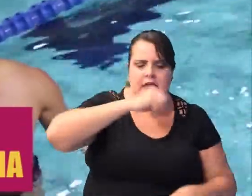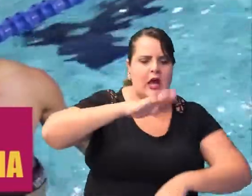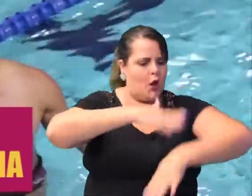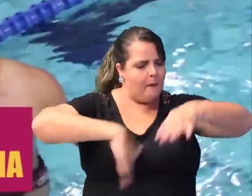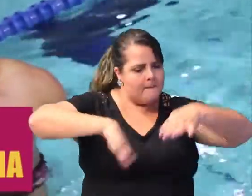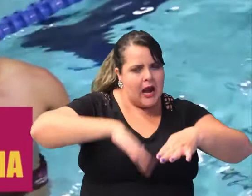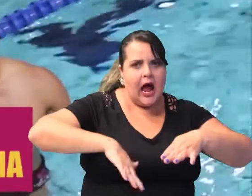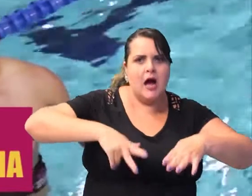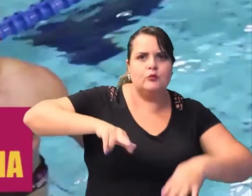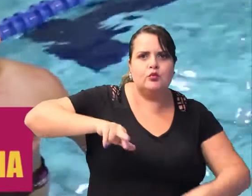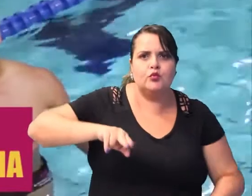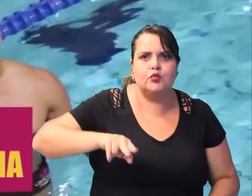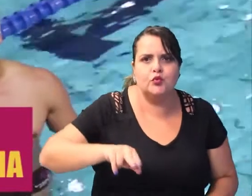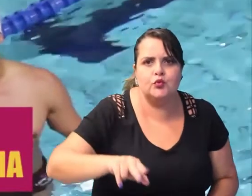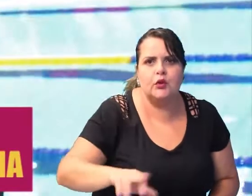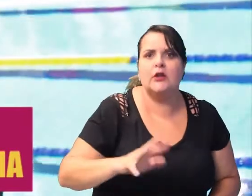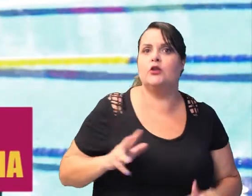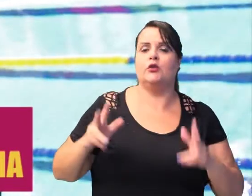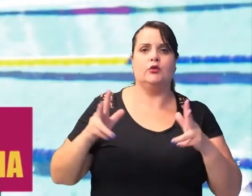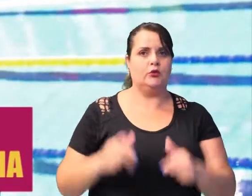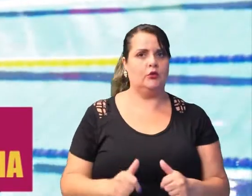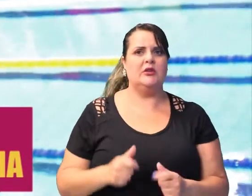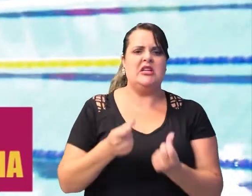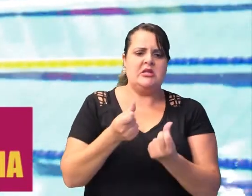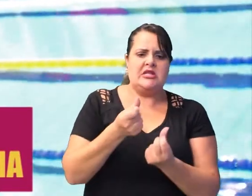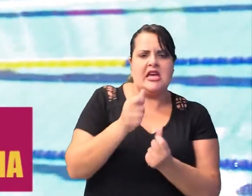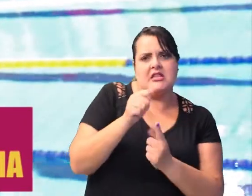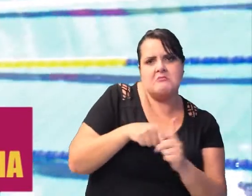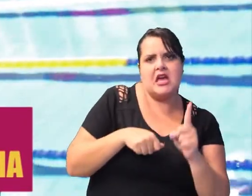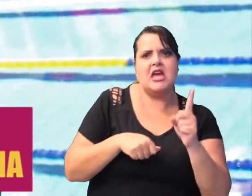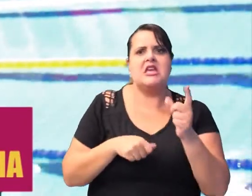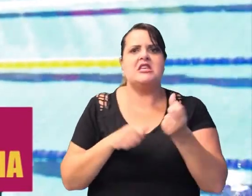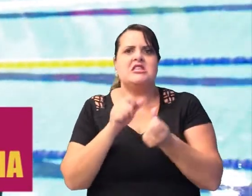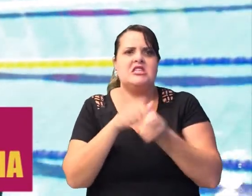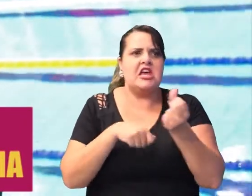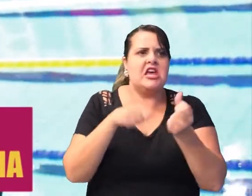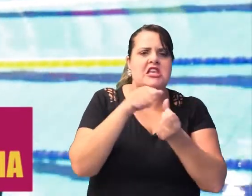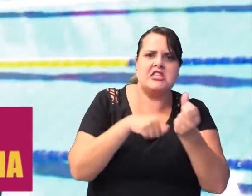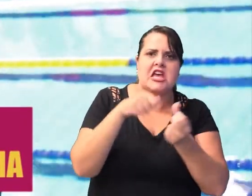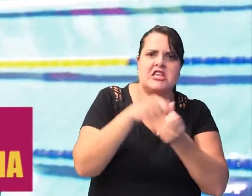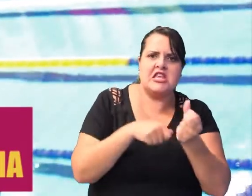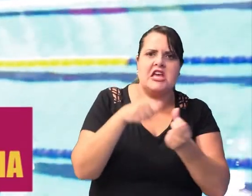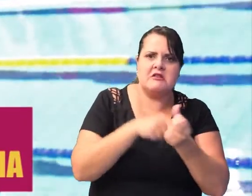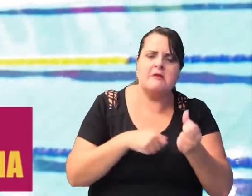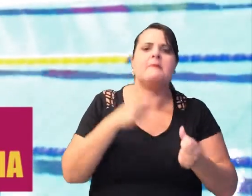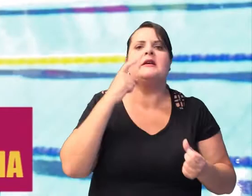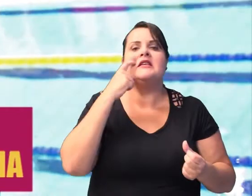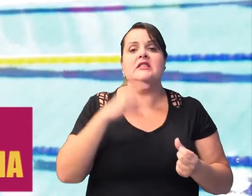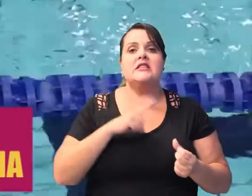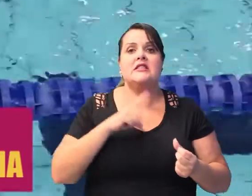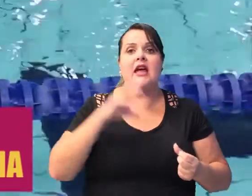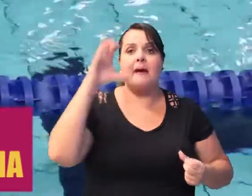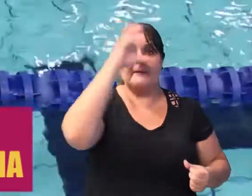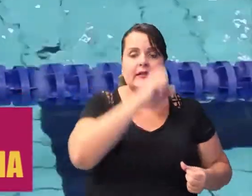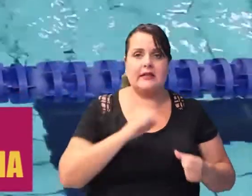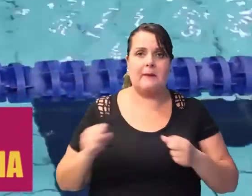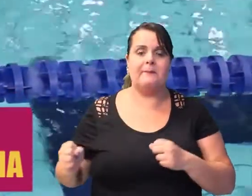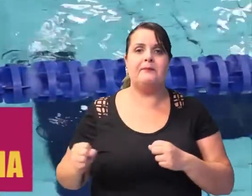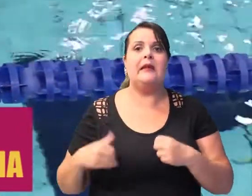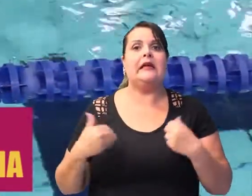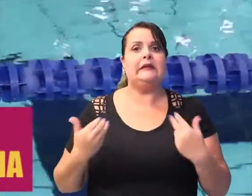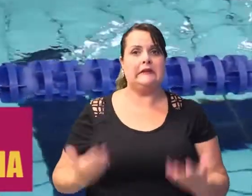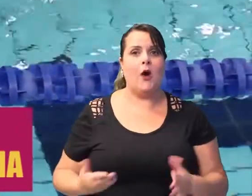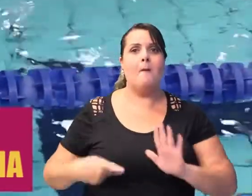mergulho então você consegue acompanhar cada seis meses a evolução dessa criança de uma maneira bastante objetiva um projeto que